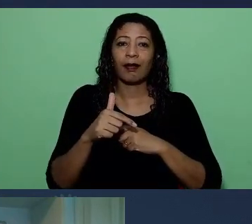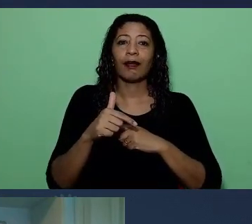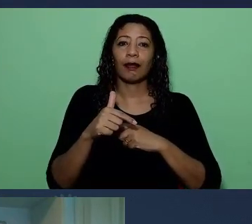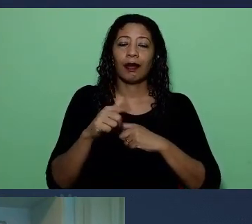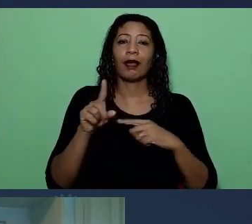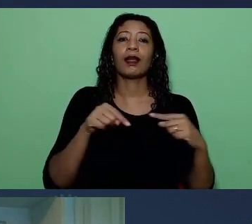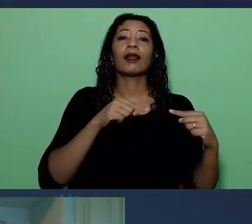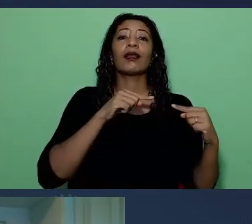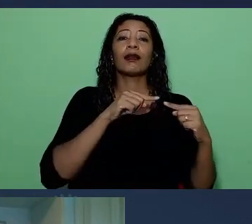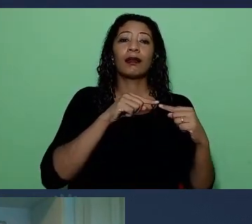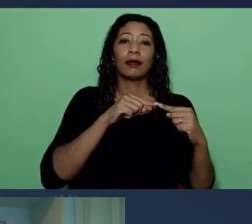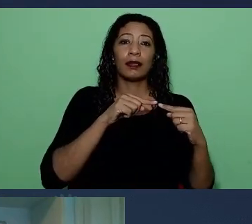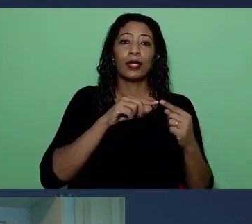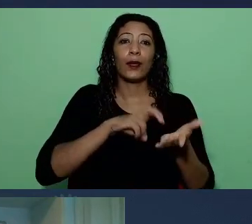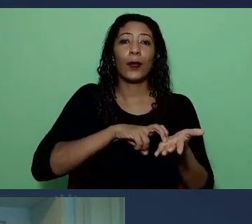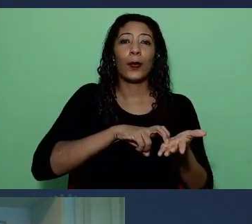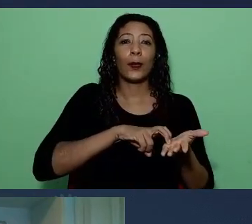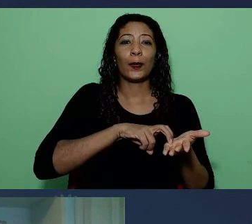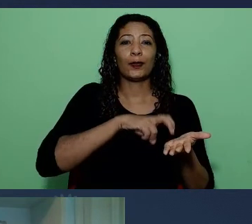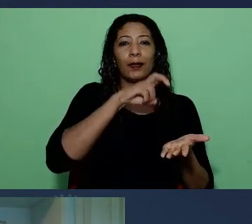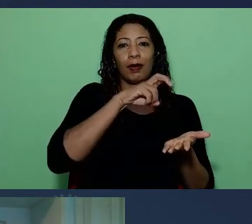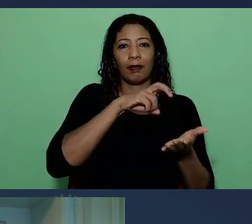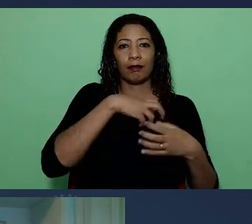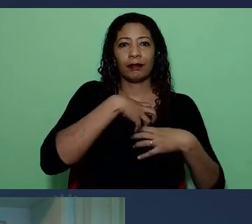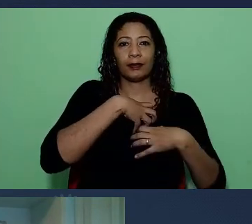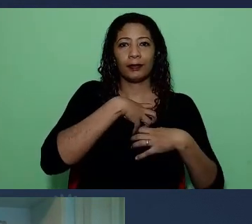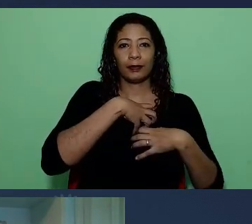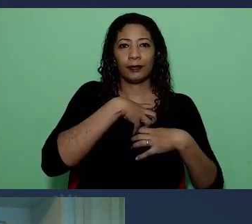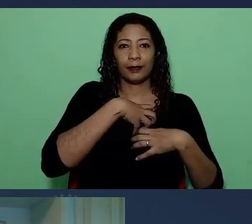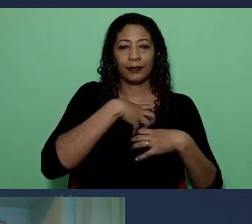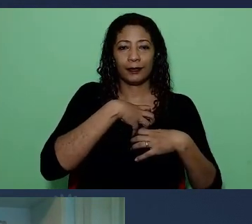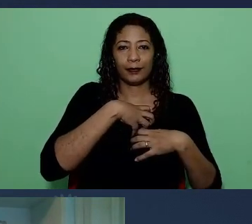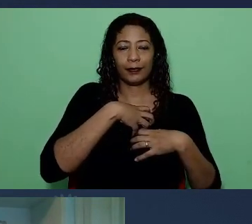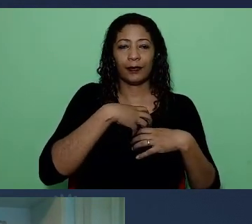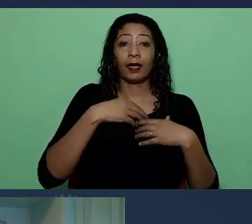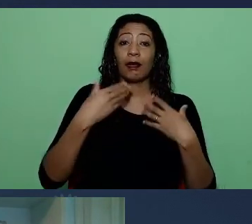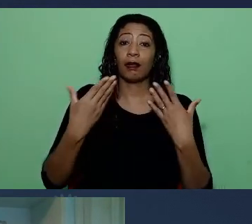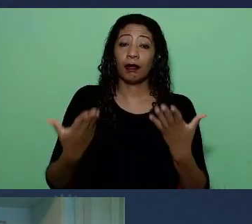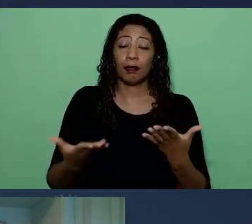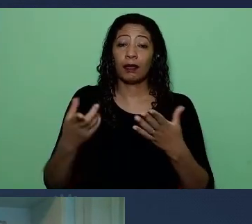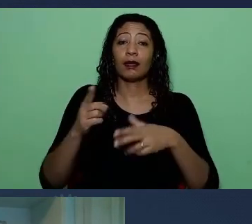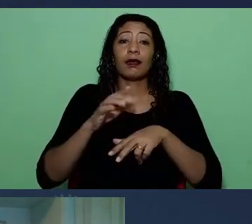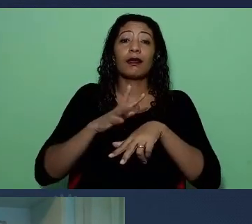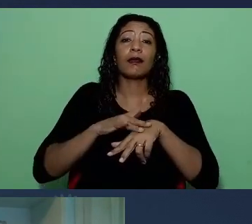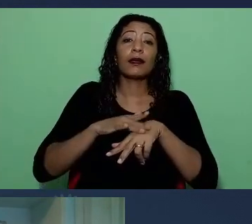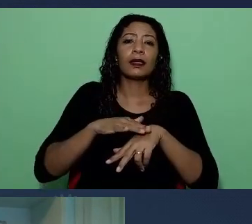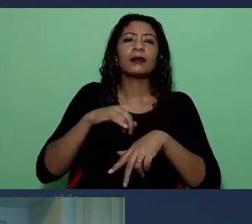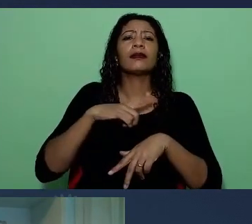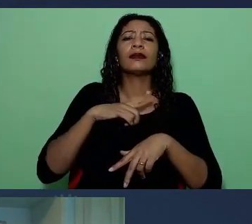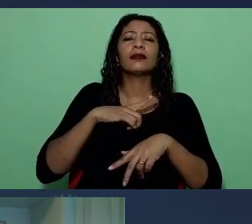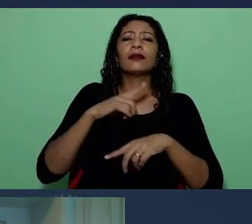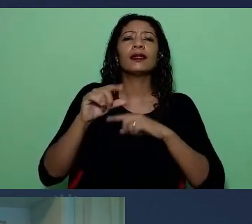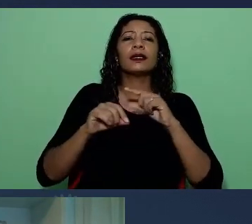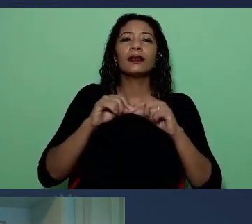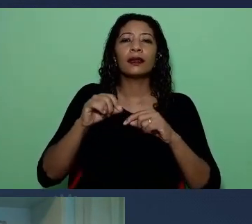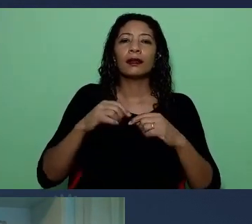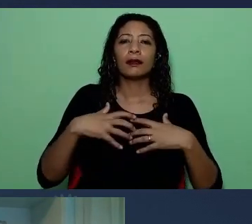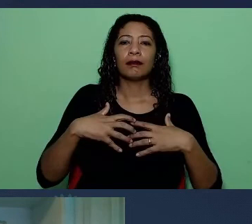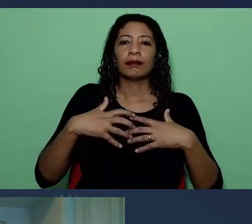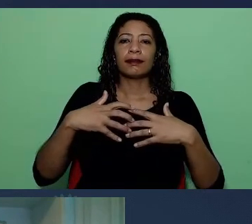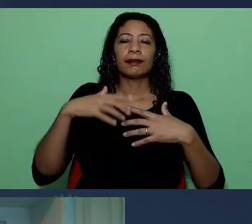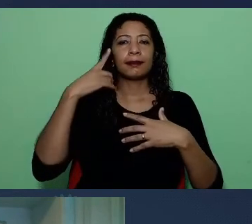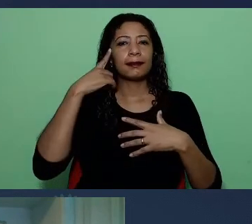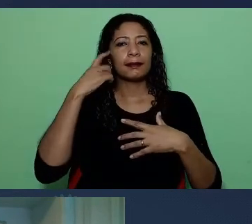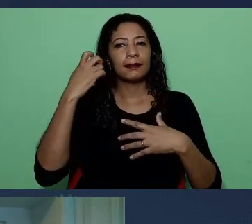sintomas matutinos, tá? Então, esse paciente vai ter pode ter sibilos,